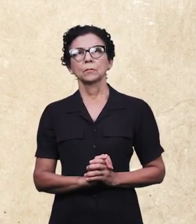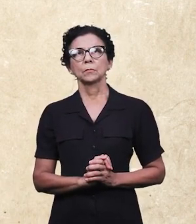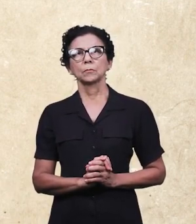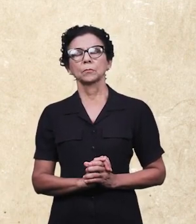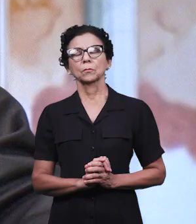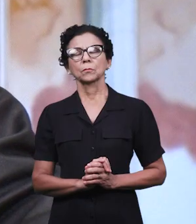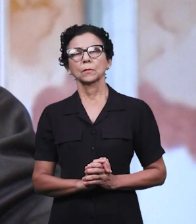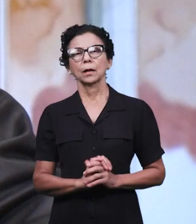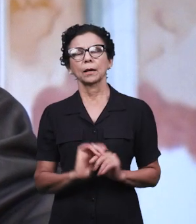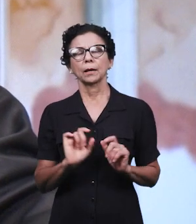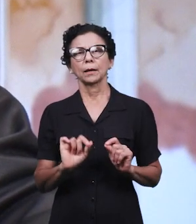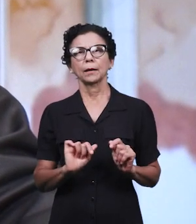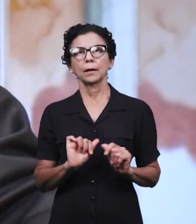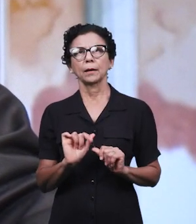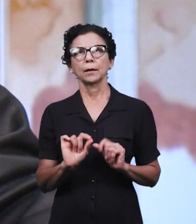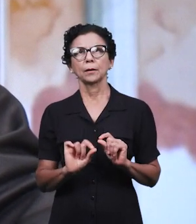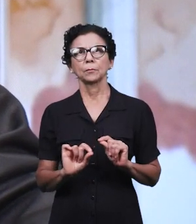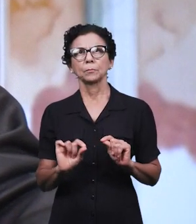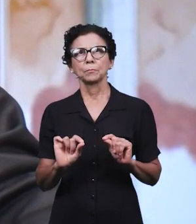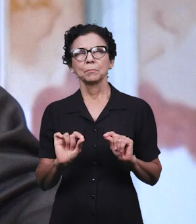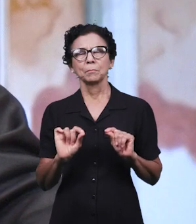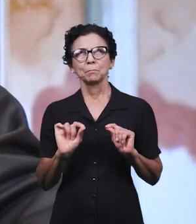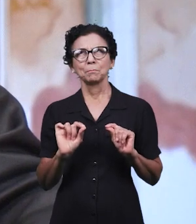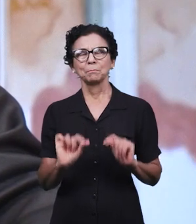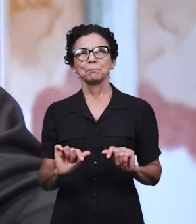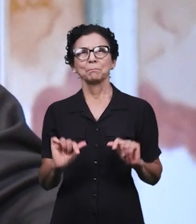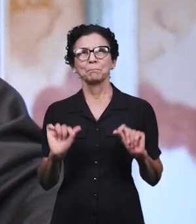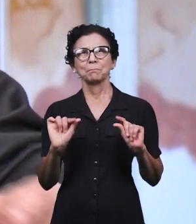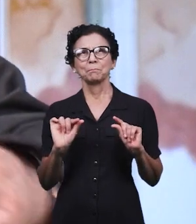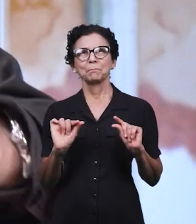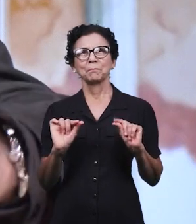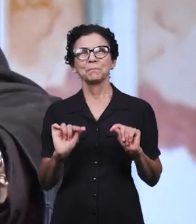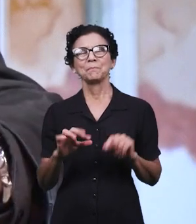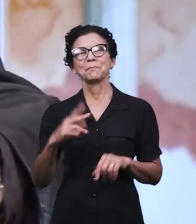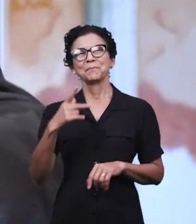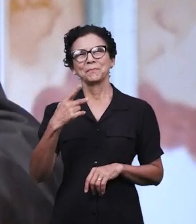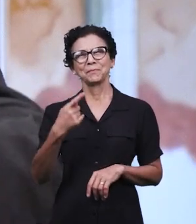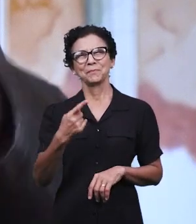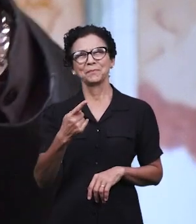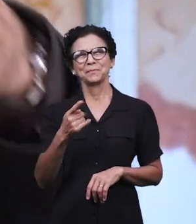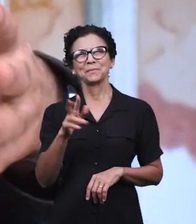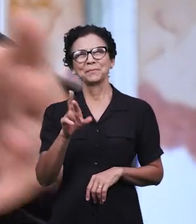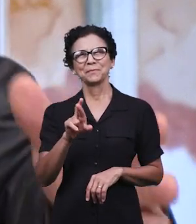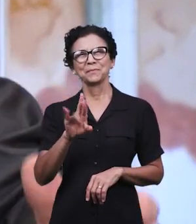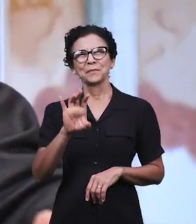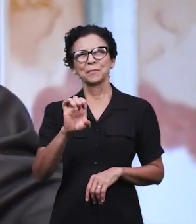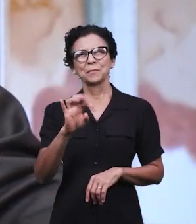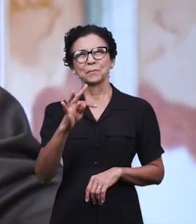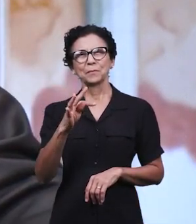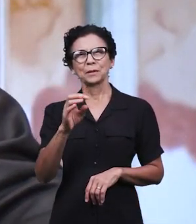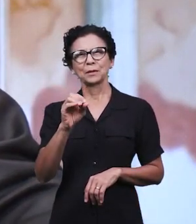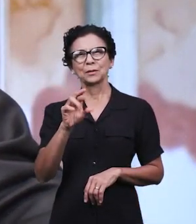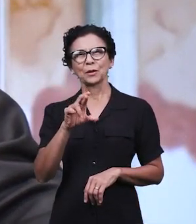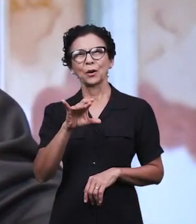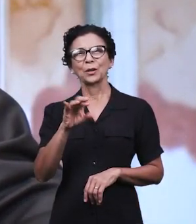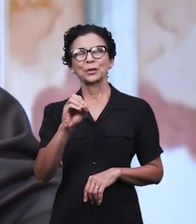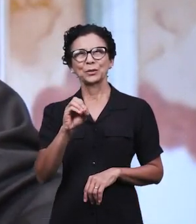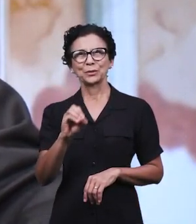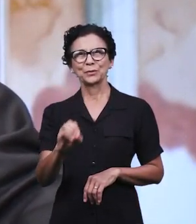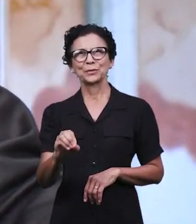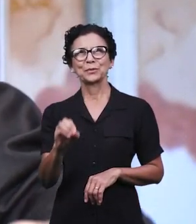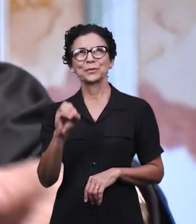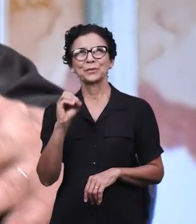pretório, né, esse lugar importante que tinha ali, era em Cesareia Marítima,